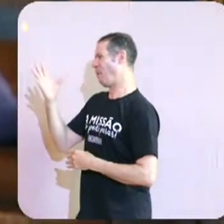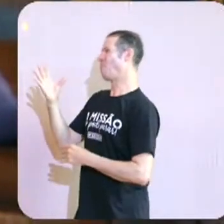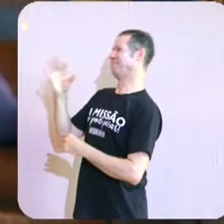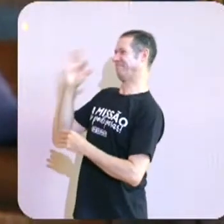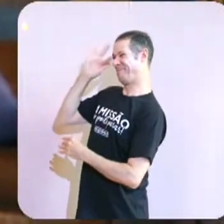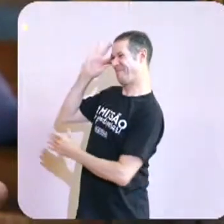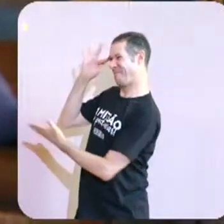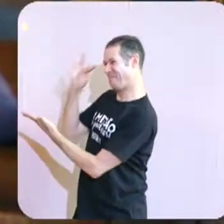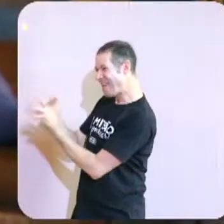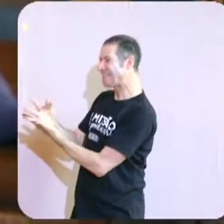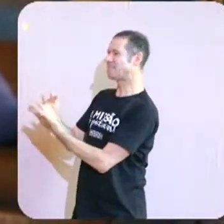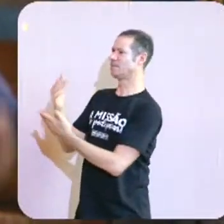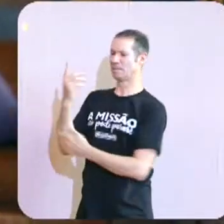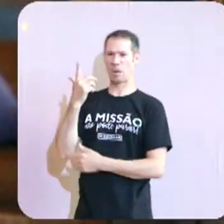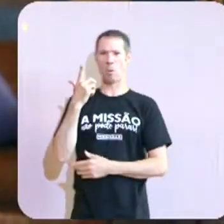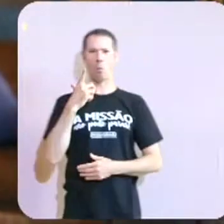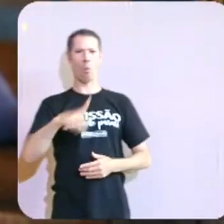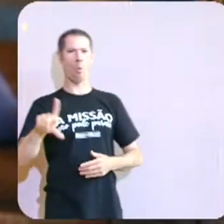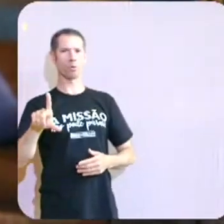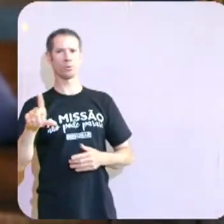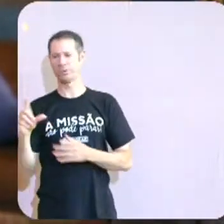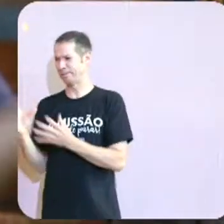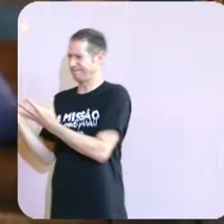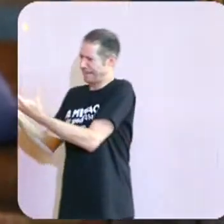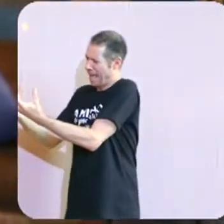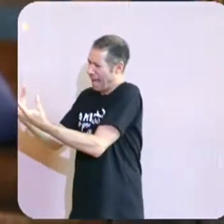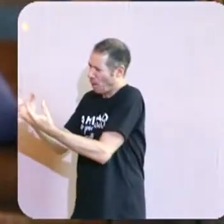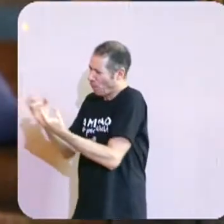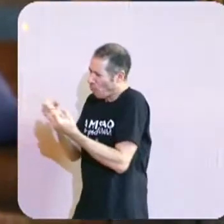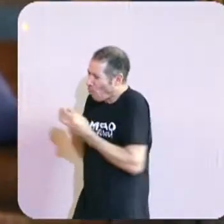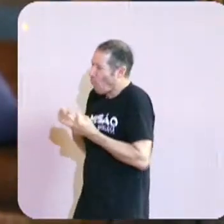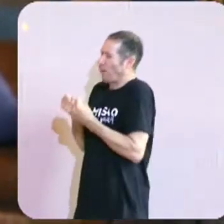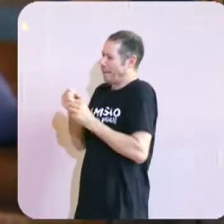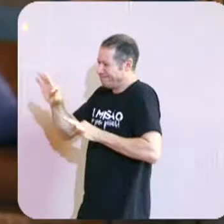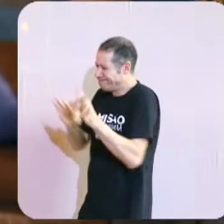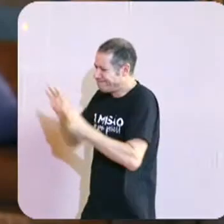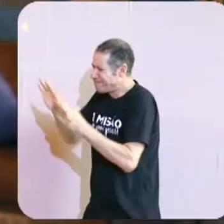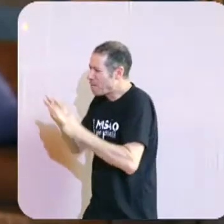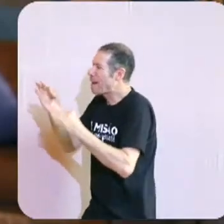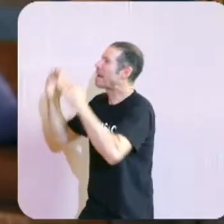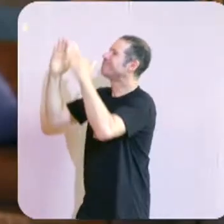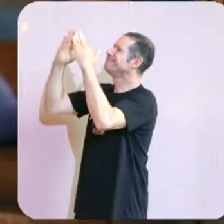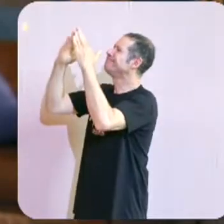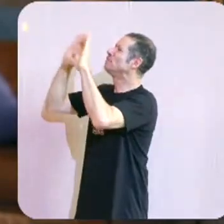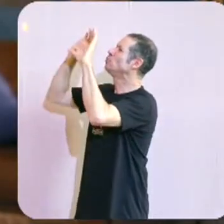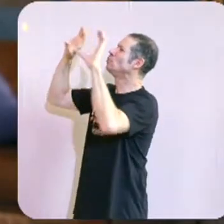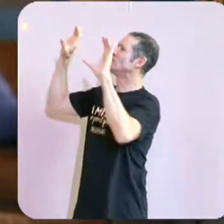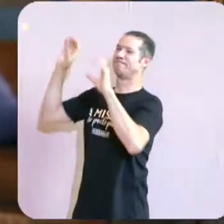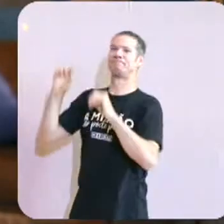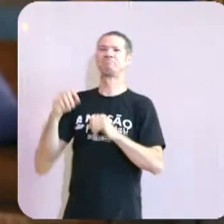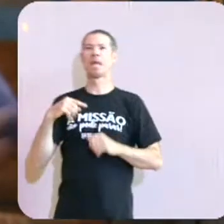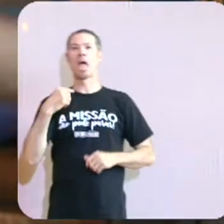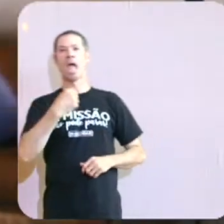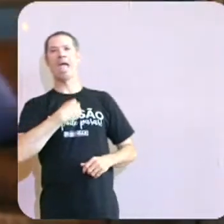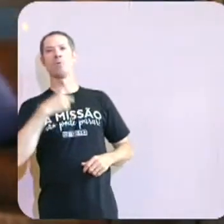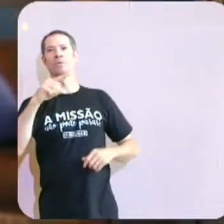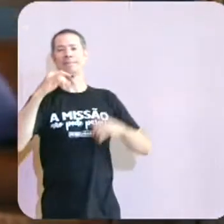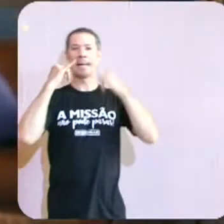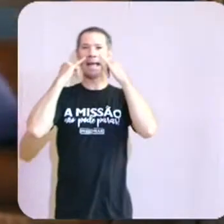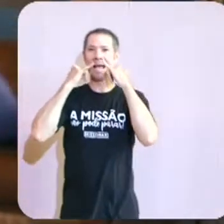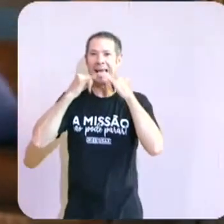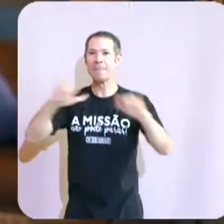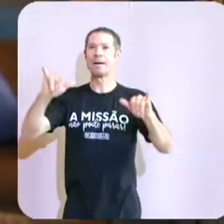fiéis, a outros ele vai acolhê-los na casa que ele tem preparado para eles. Então, quando eu e você